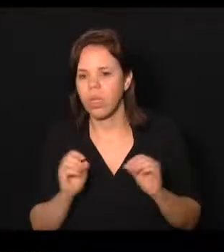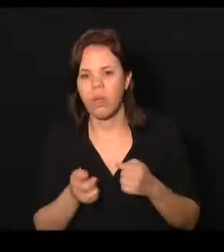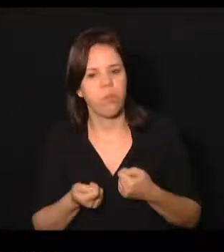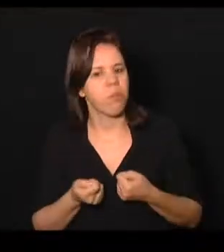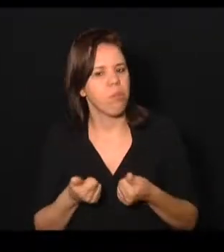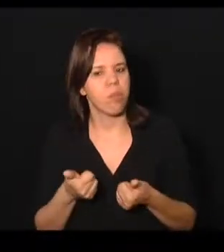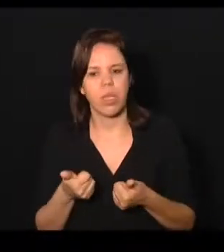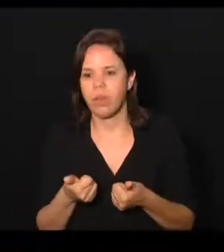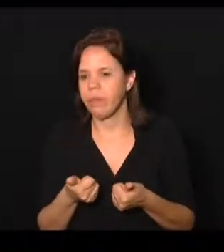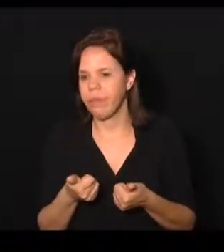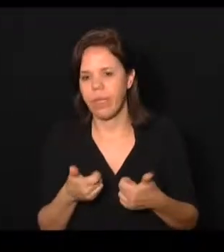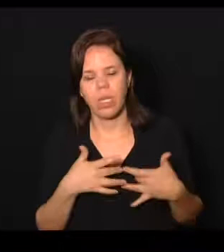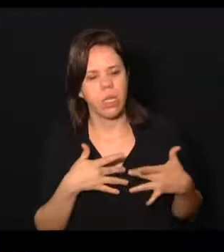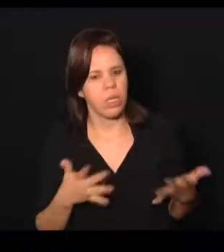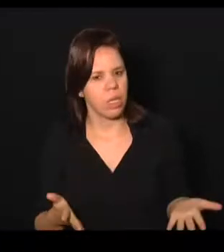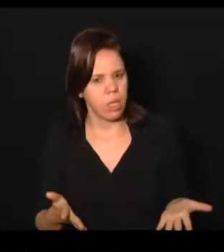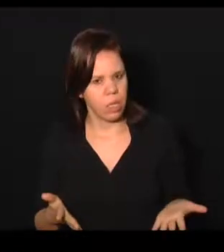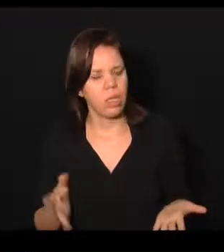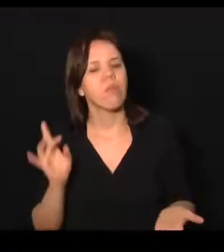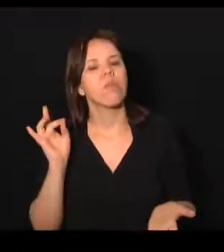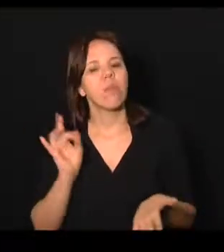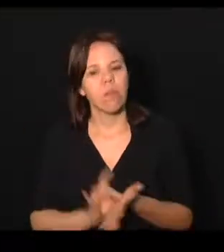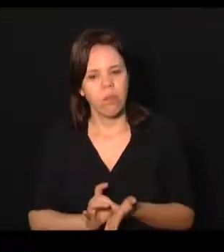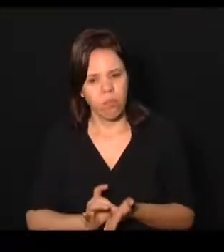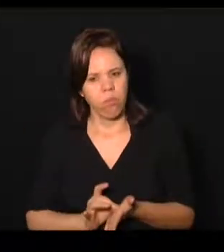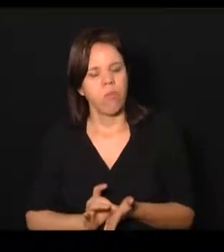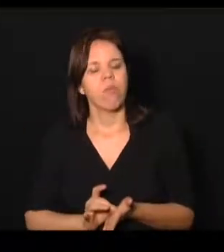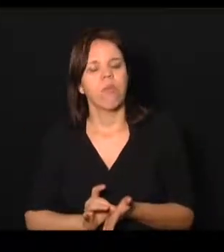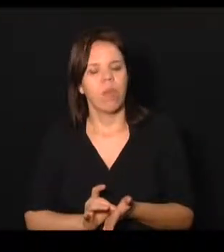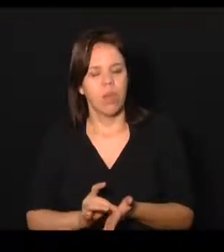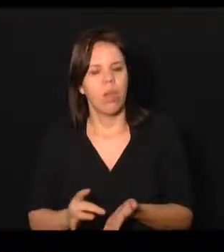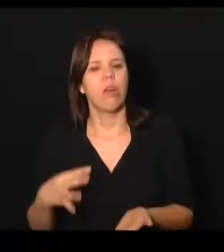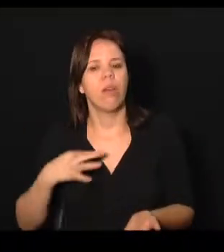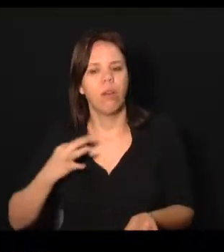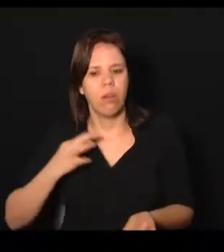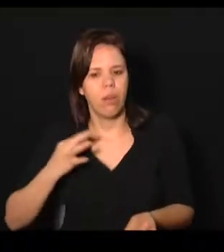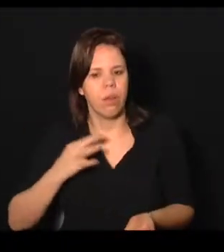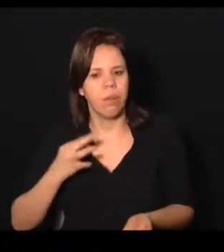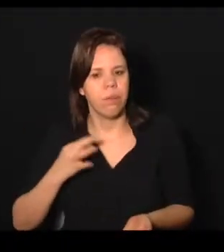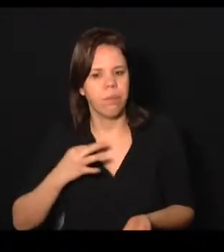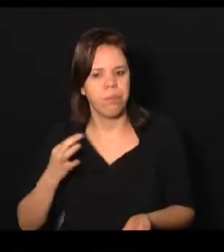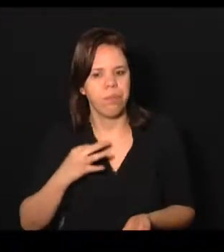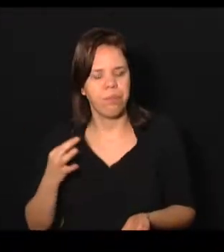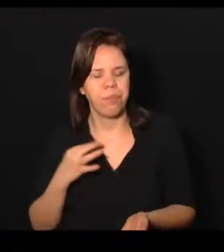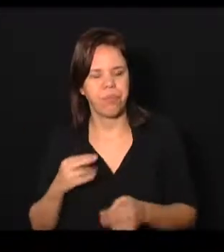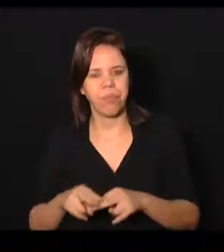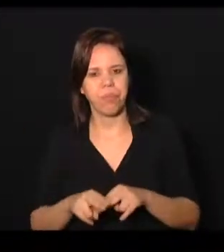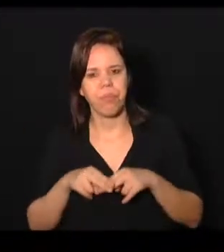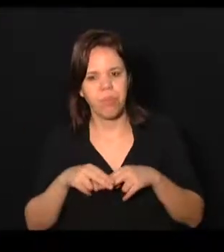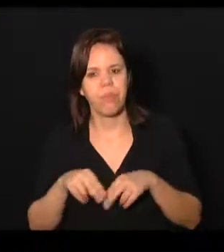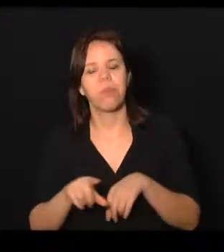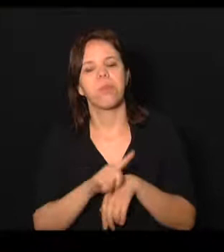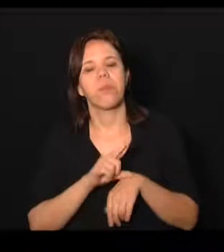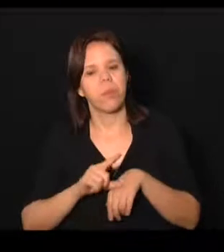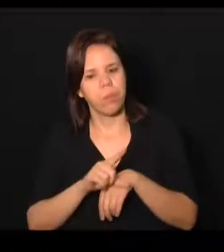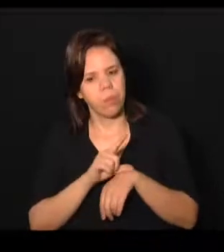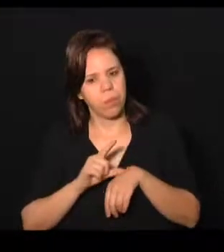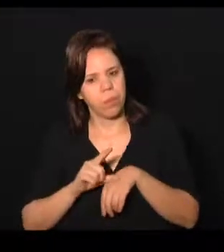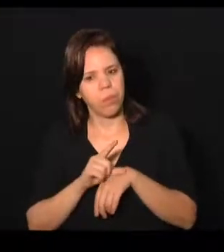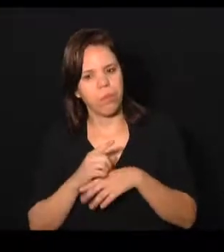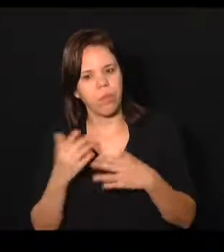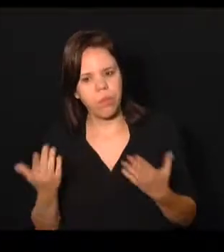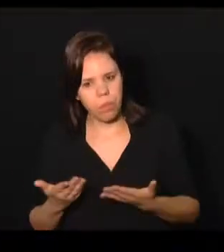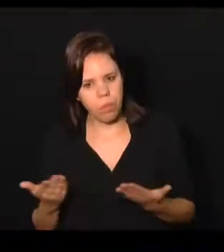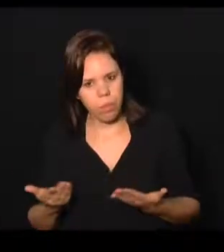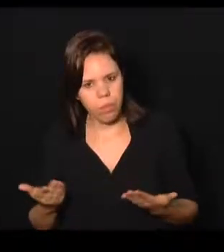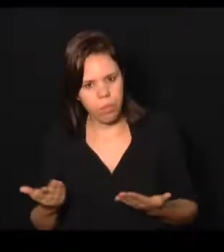ou indireto com a doação, para que realmente seja um ato altruísta. Então, por isso que essas legislações, que nem essa agora